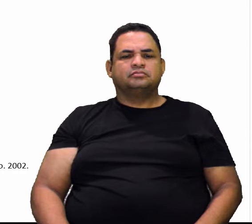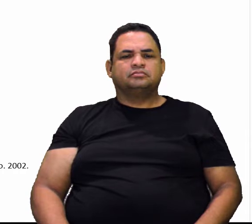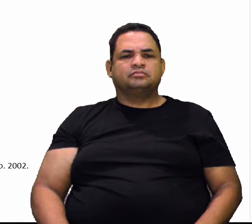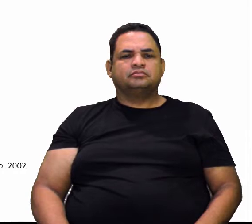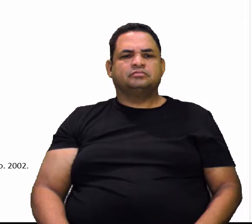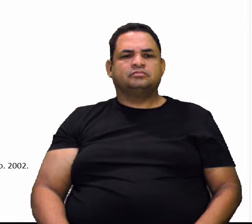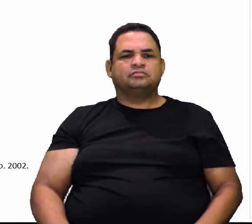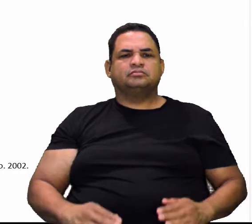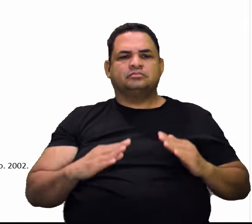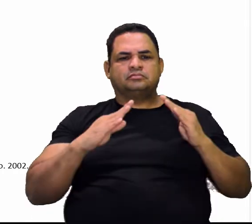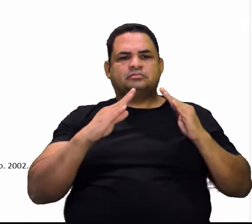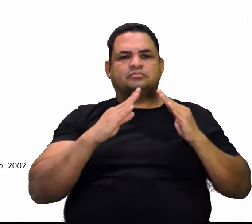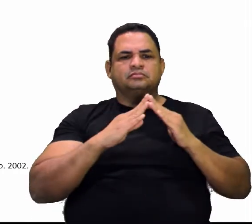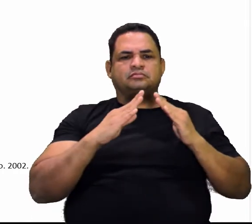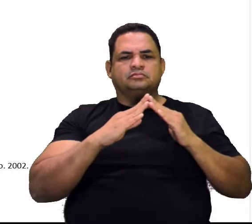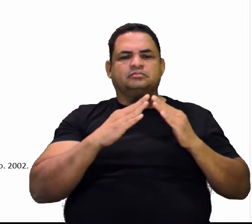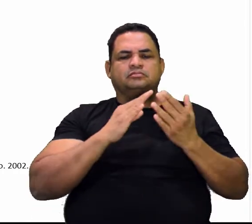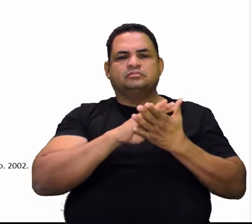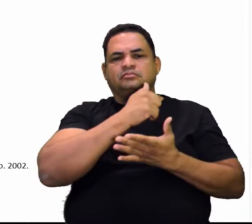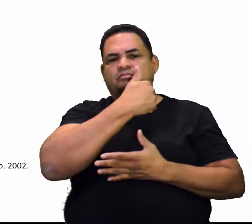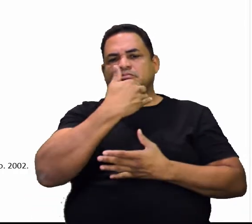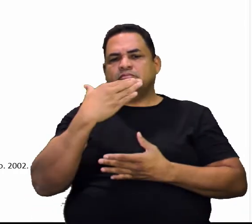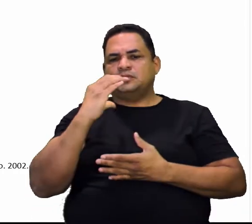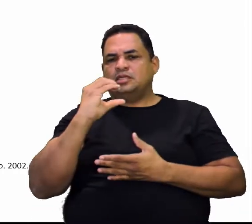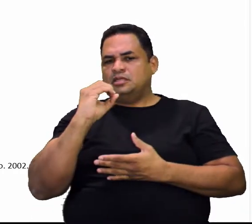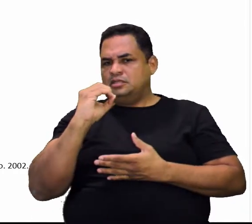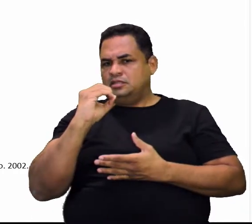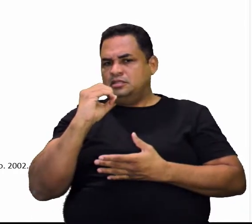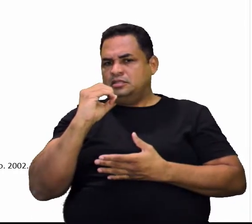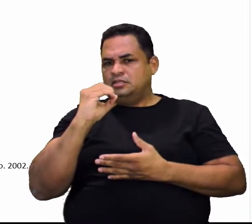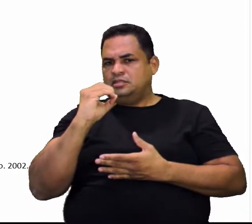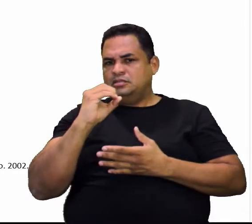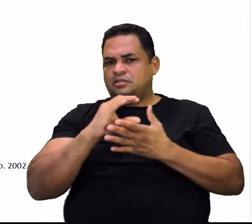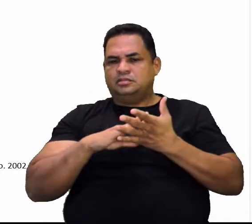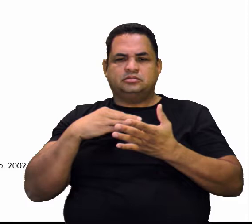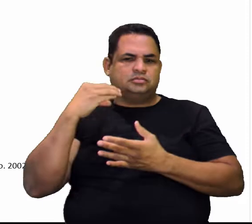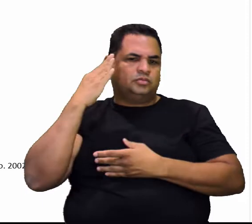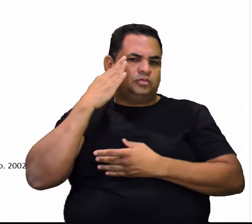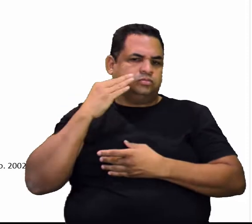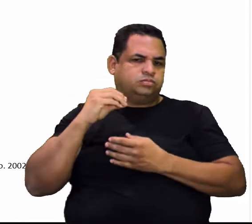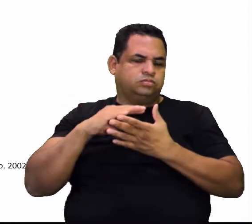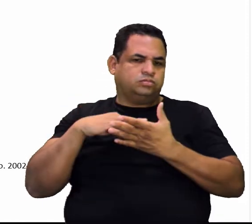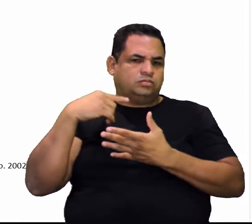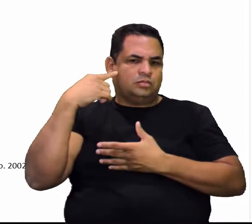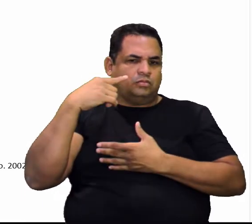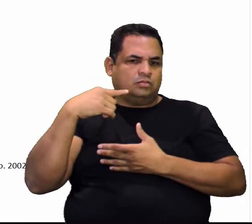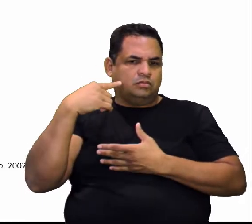Um colégio de 10 magistrados, por isso que é chamado de 10,